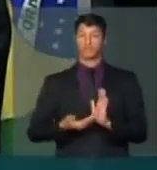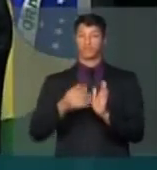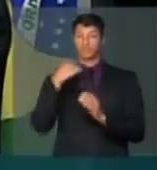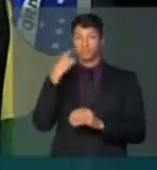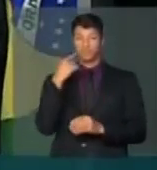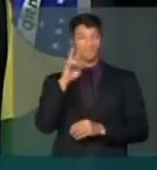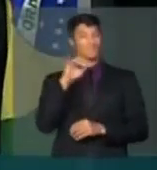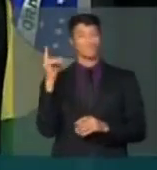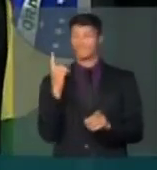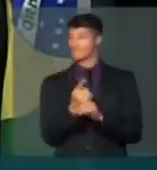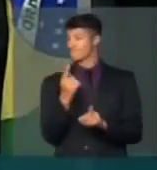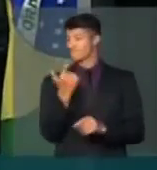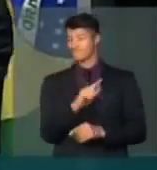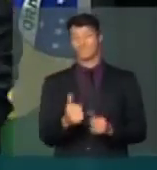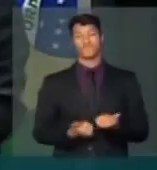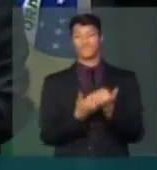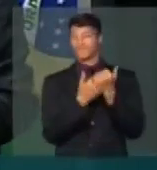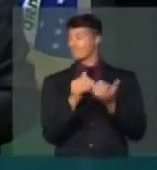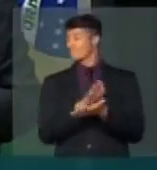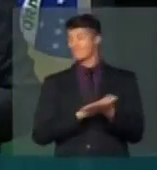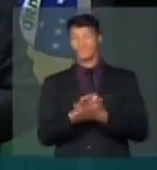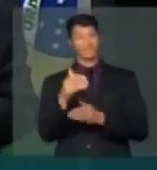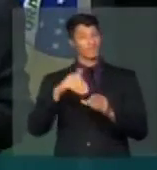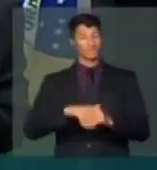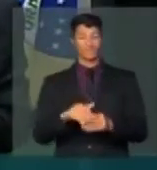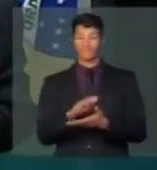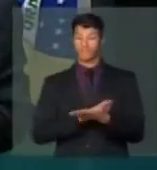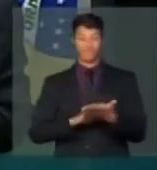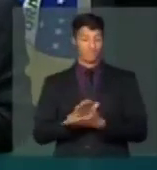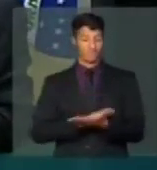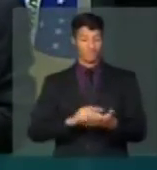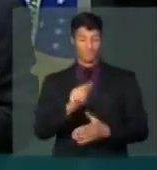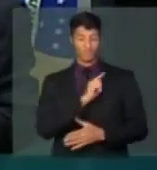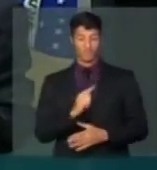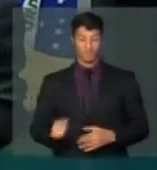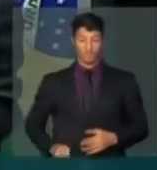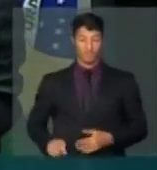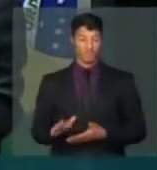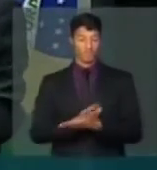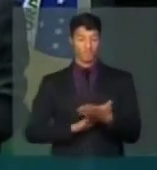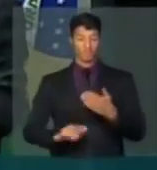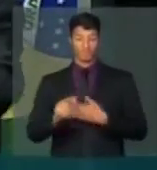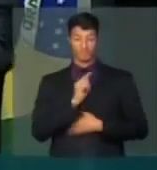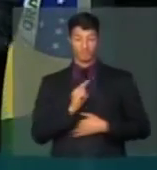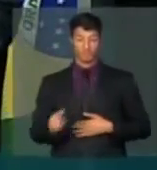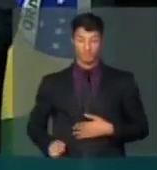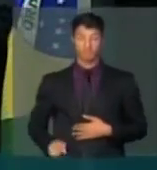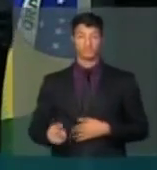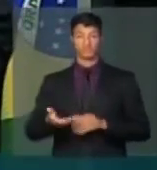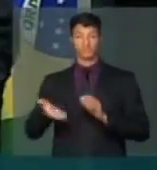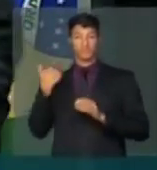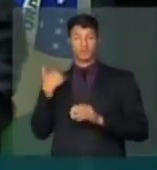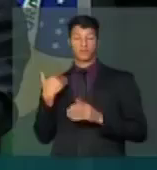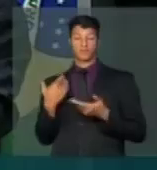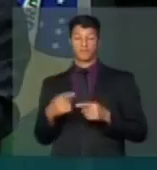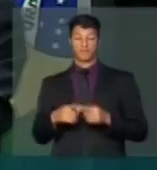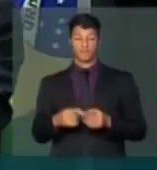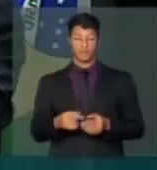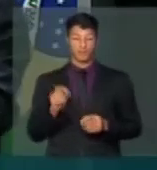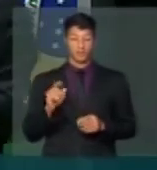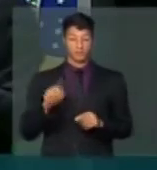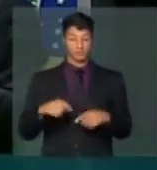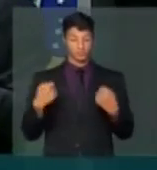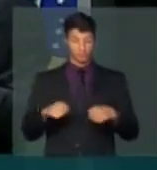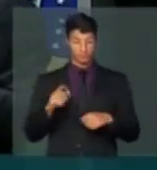dos Deputados, não vai encontrar apoio, nem voto. Nem esse governo, nem o governo anterior, nem o governo que vier. O